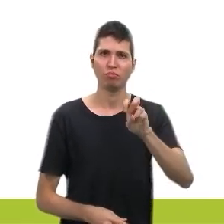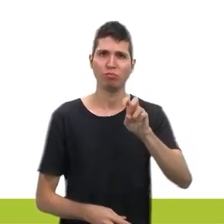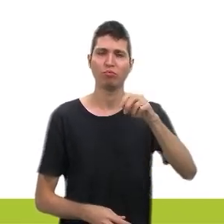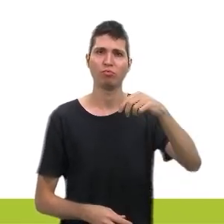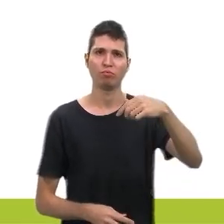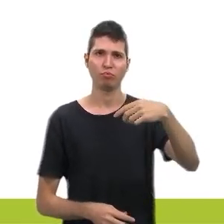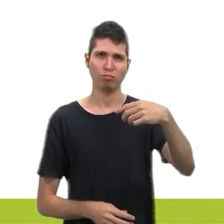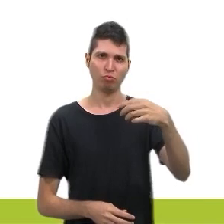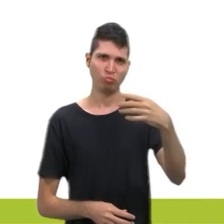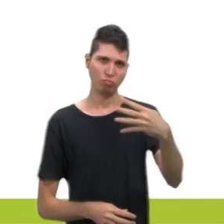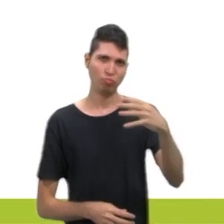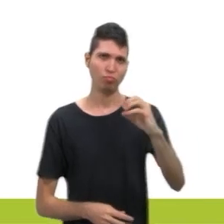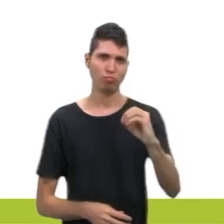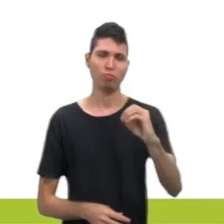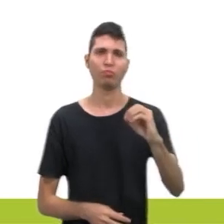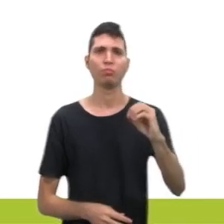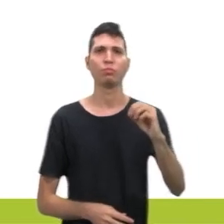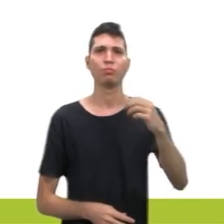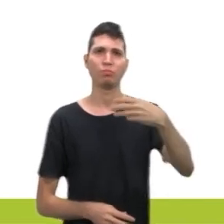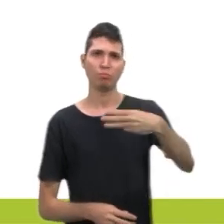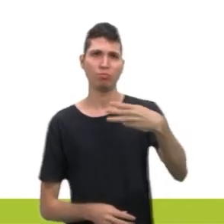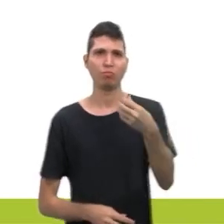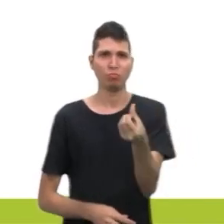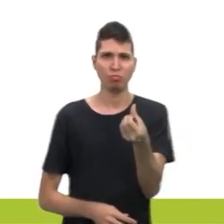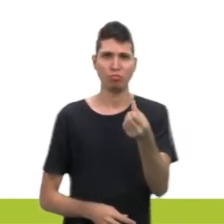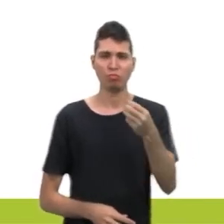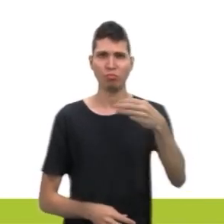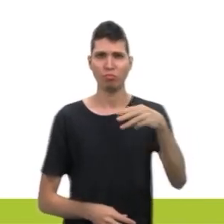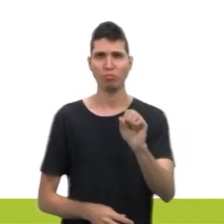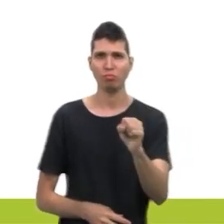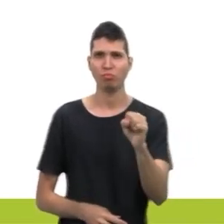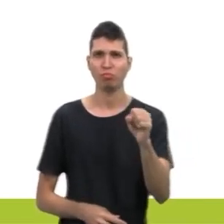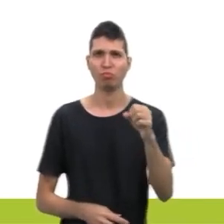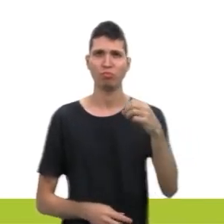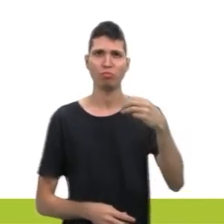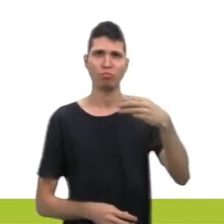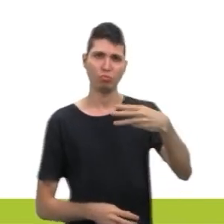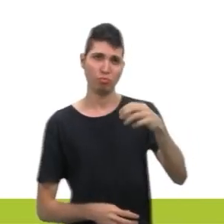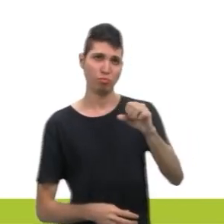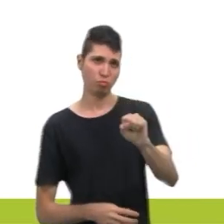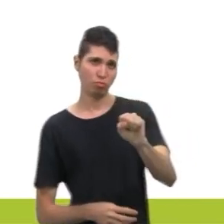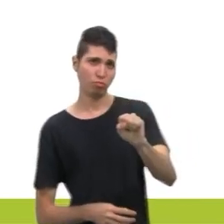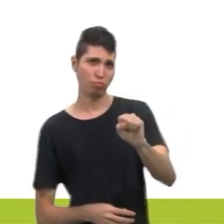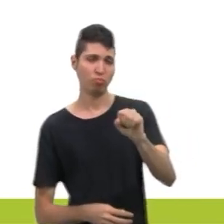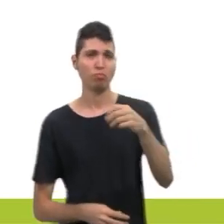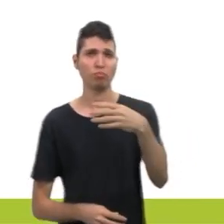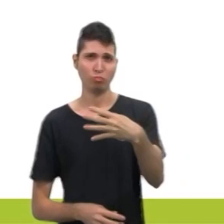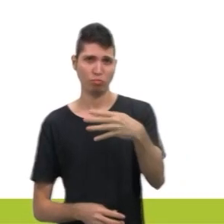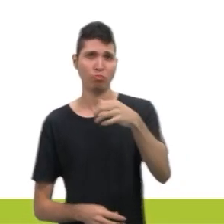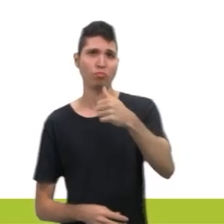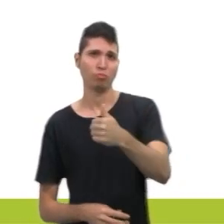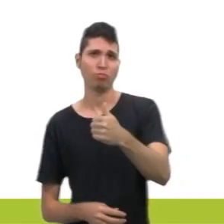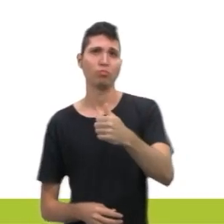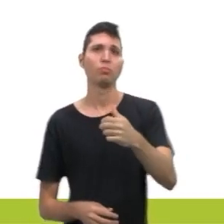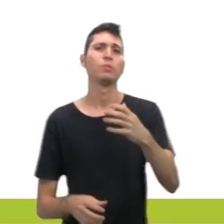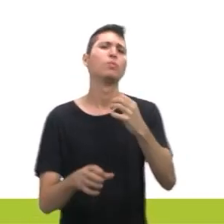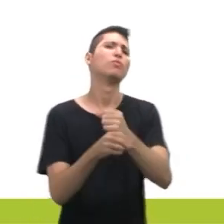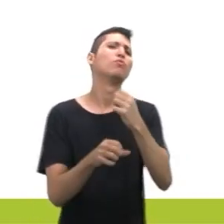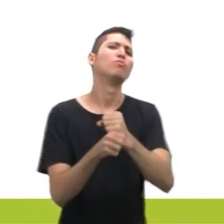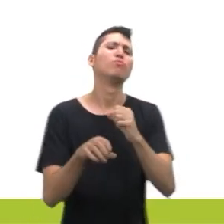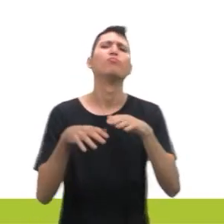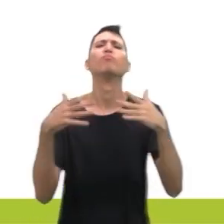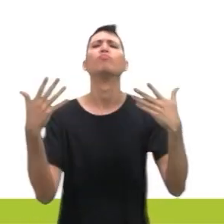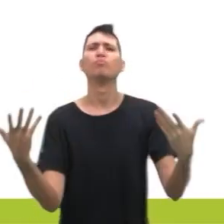37, 40, 36, 38, 36, 38 e 41. Qual o valor da moda?